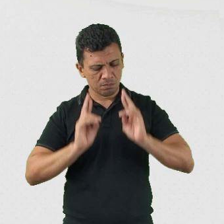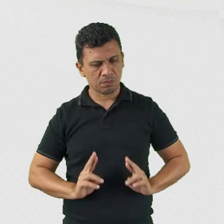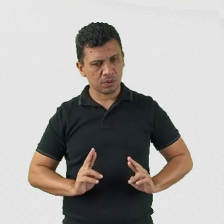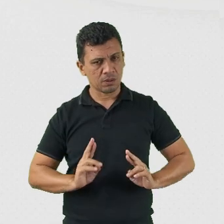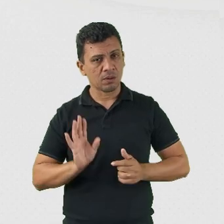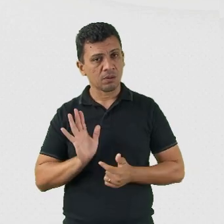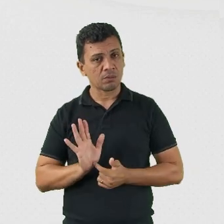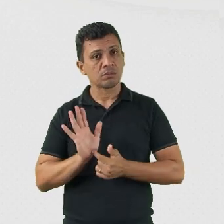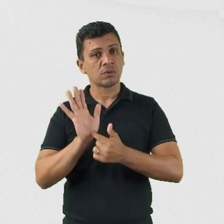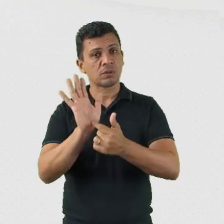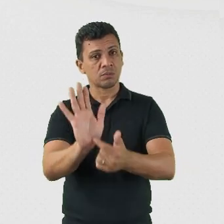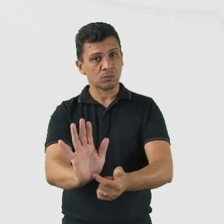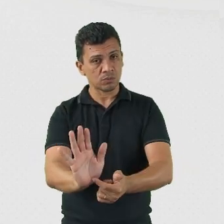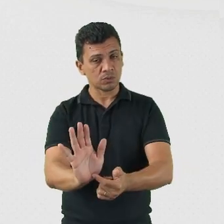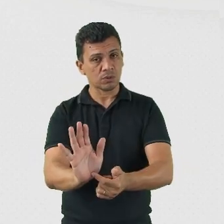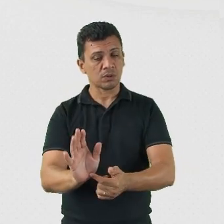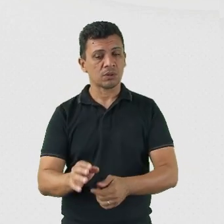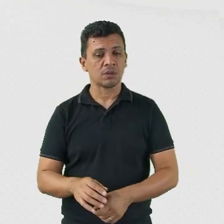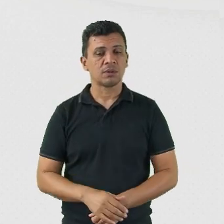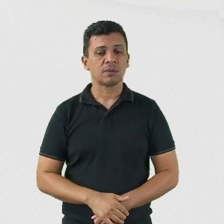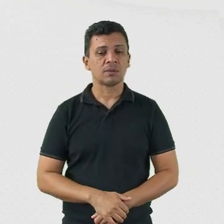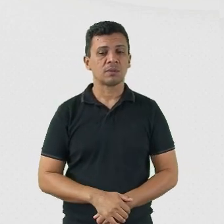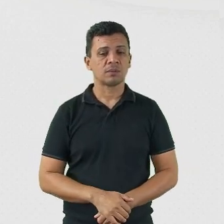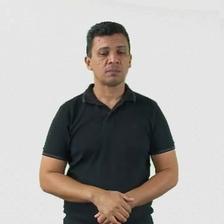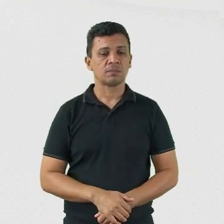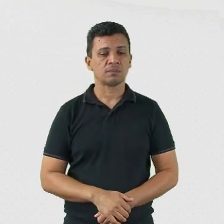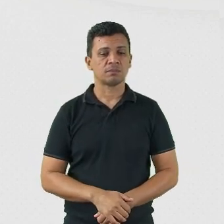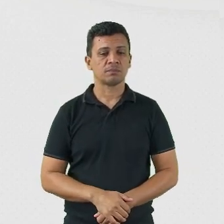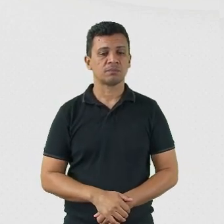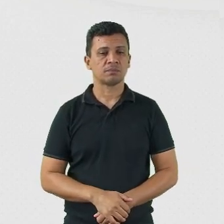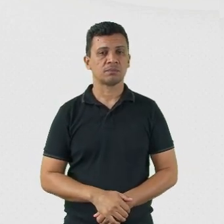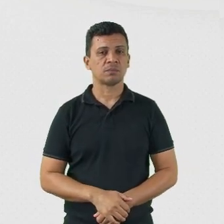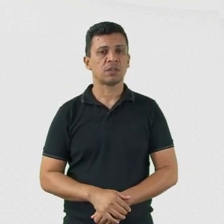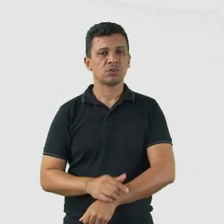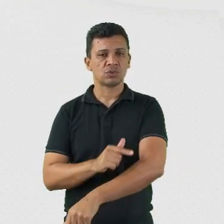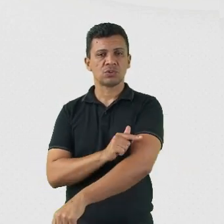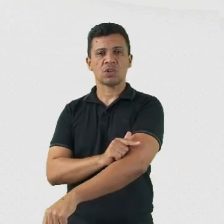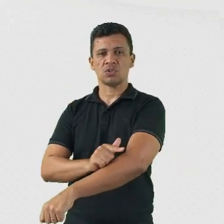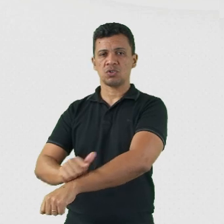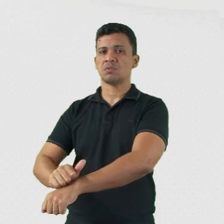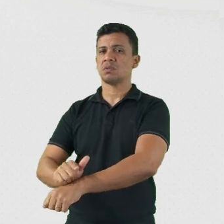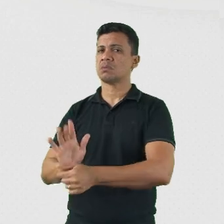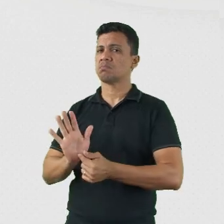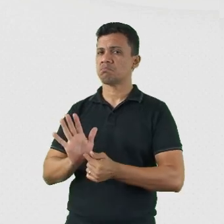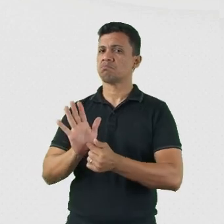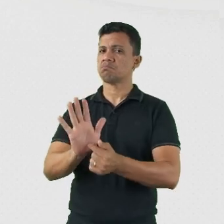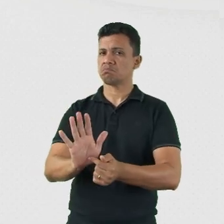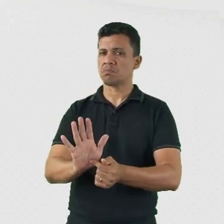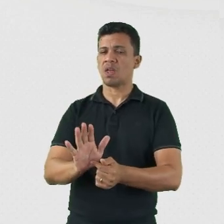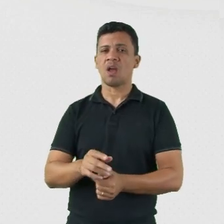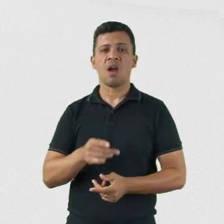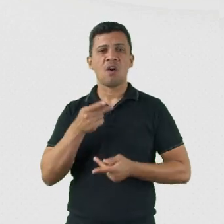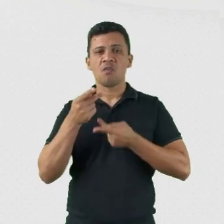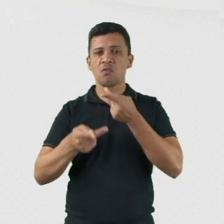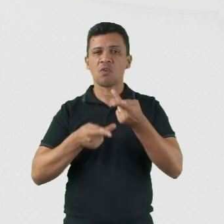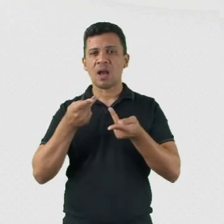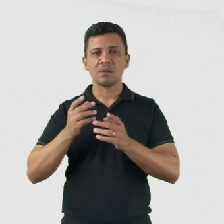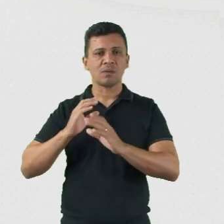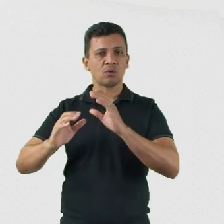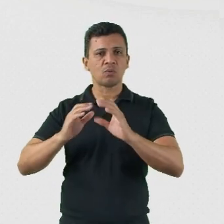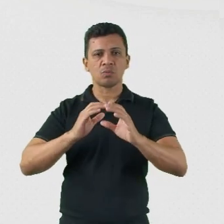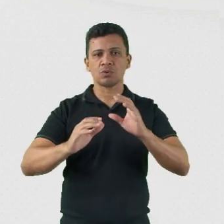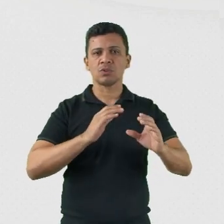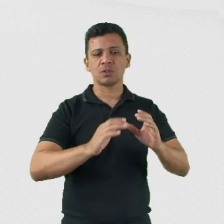demonstram respeito e kindness. O que é kindness? Gentileza. Quando você fala com outras